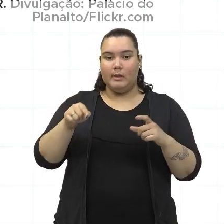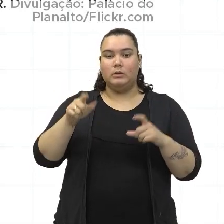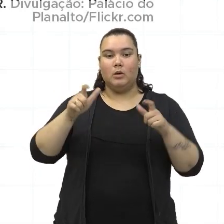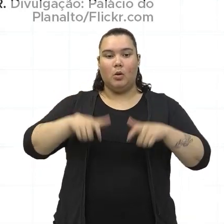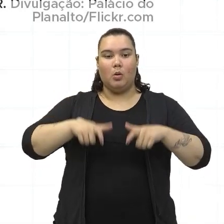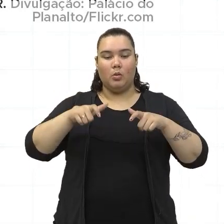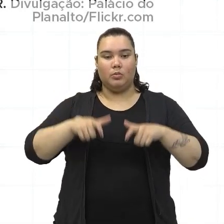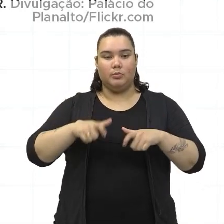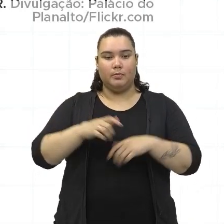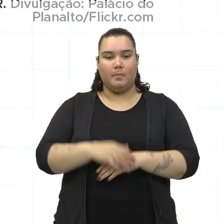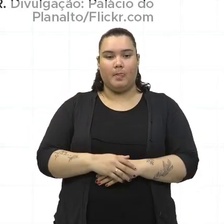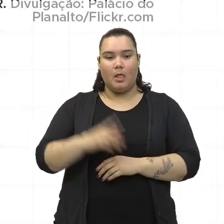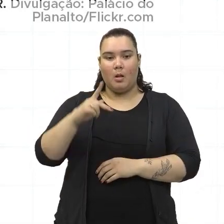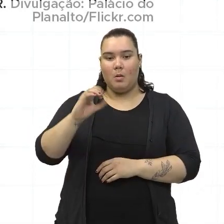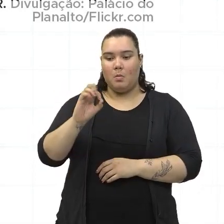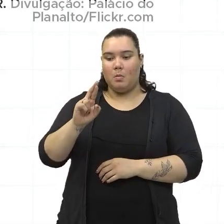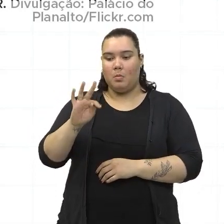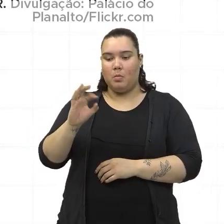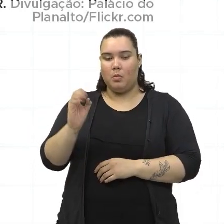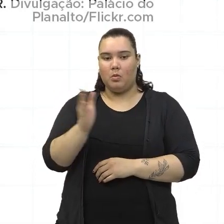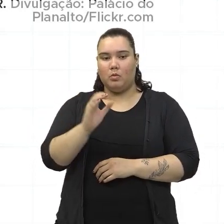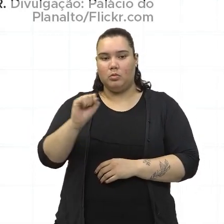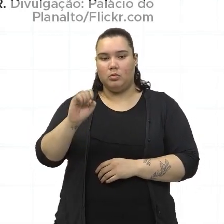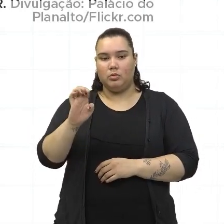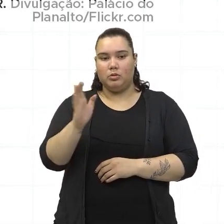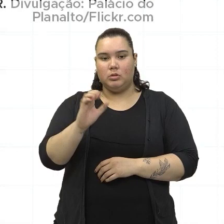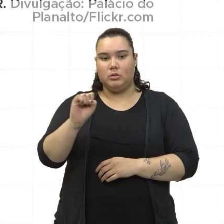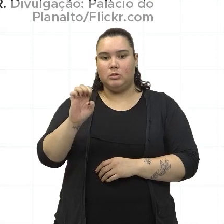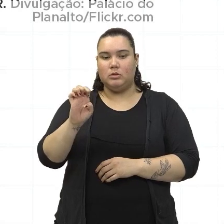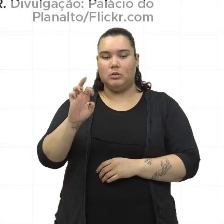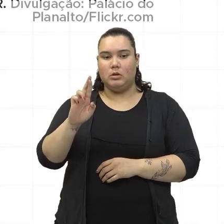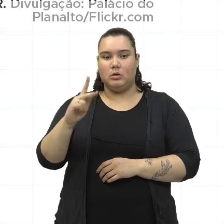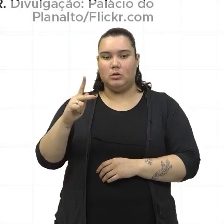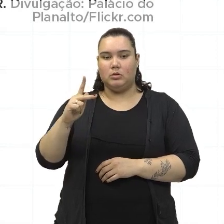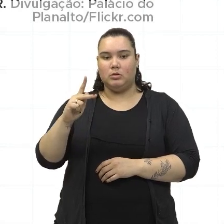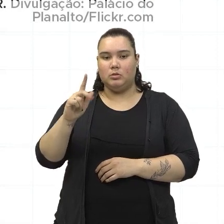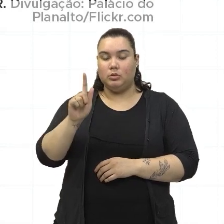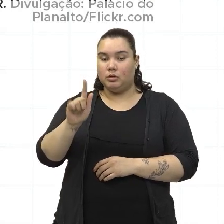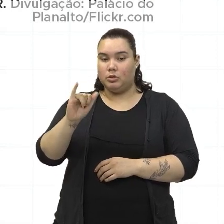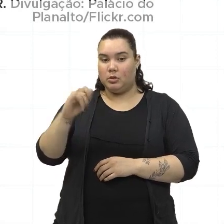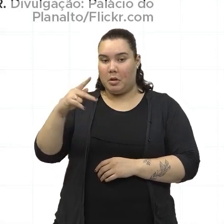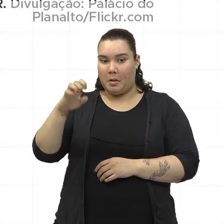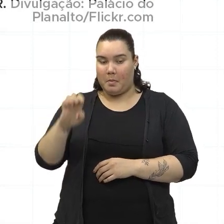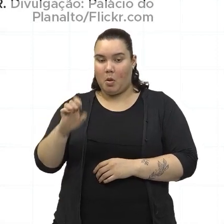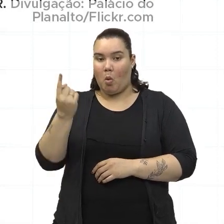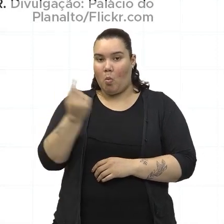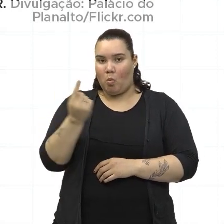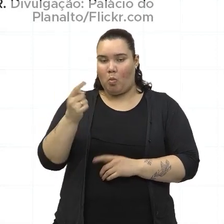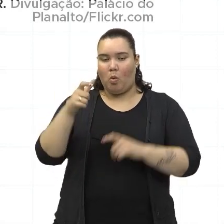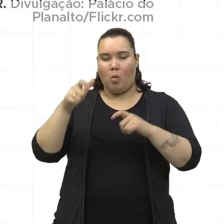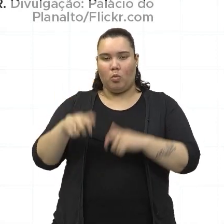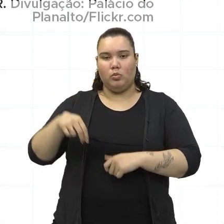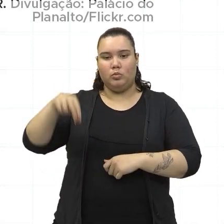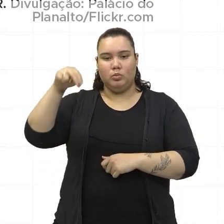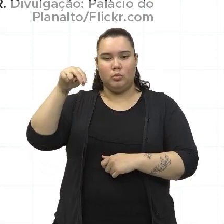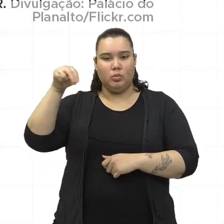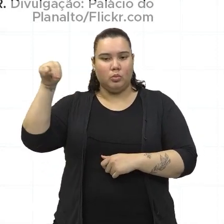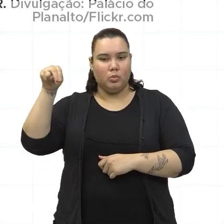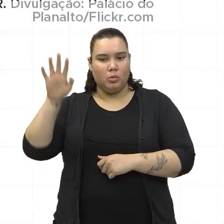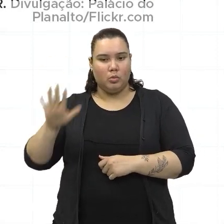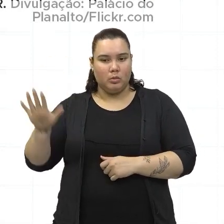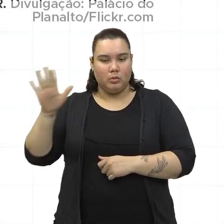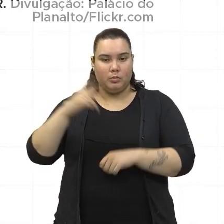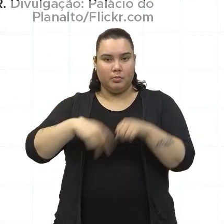usina termoelétrica Porto de Sergipe 1, que fica no litoral sergipano, na região nordeste do país, né? E você